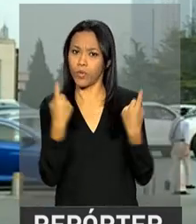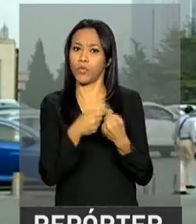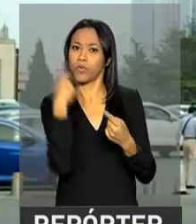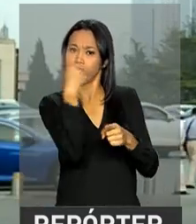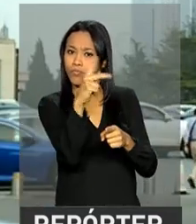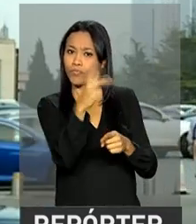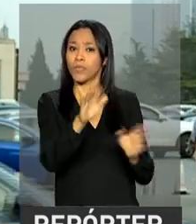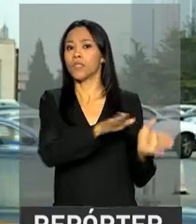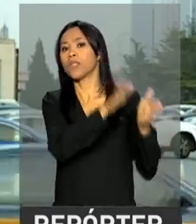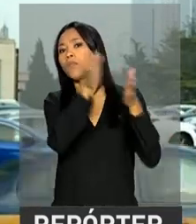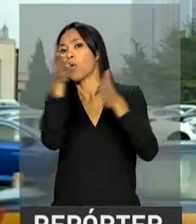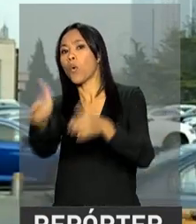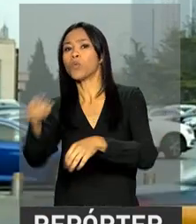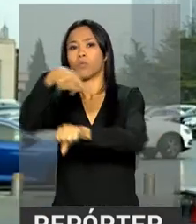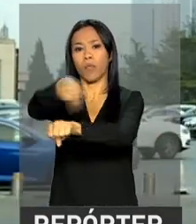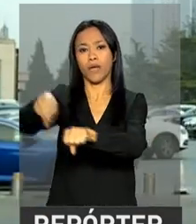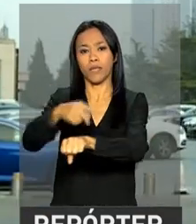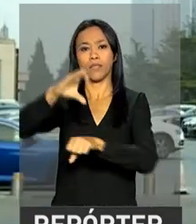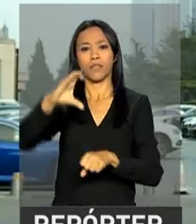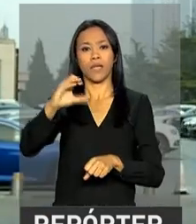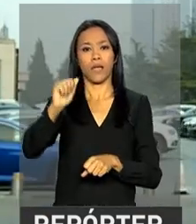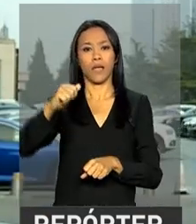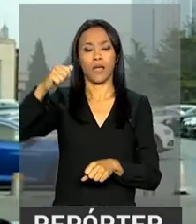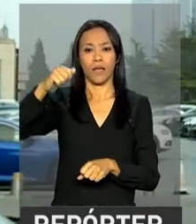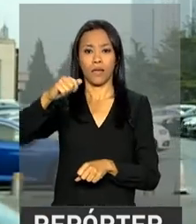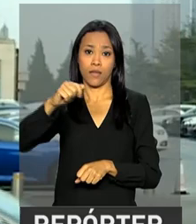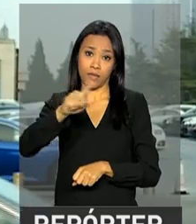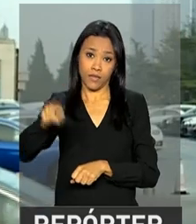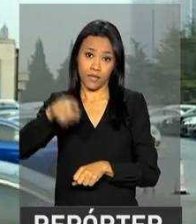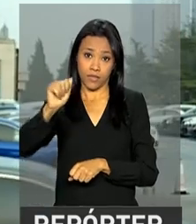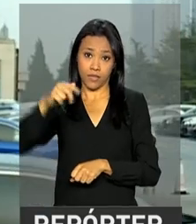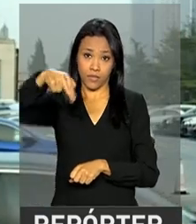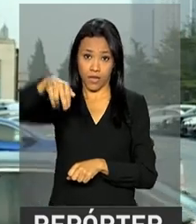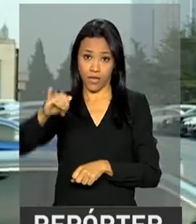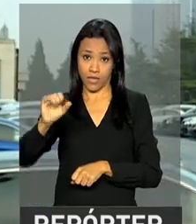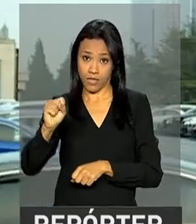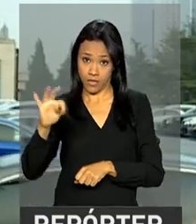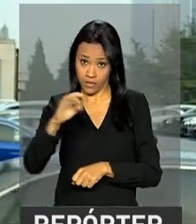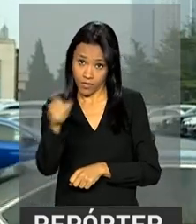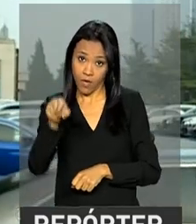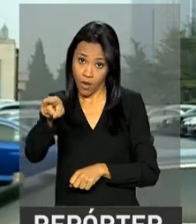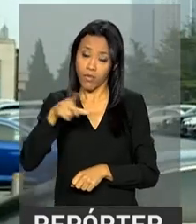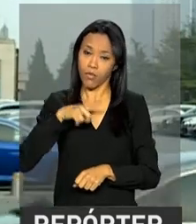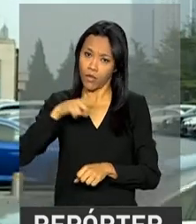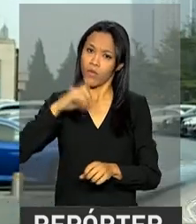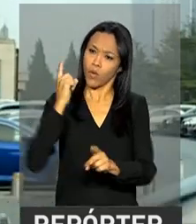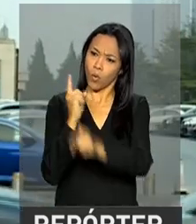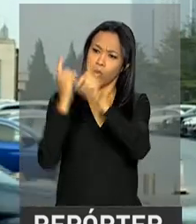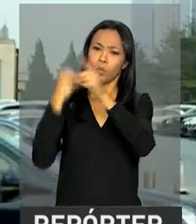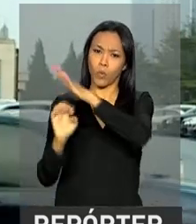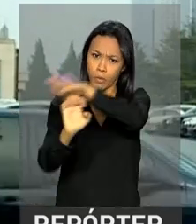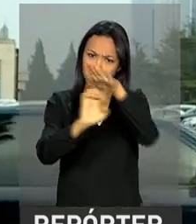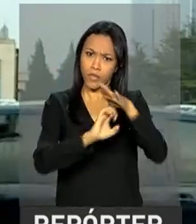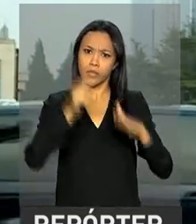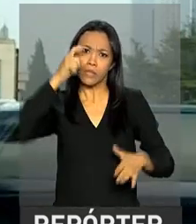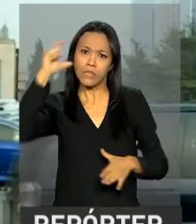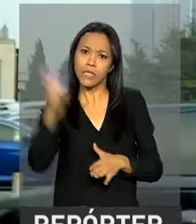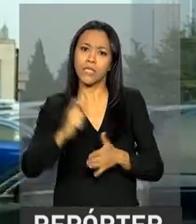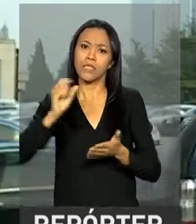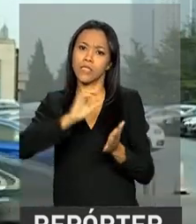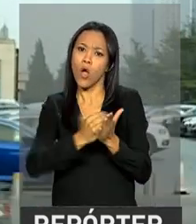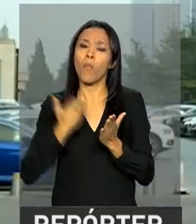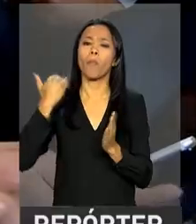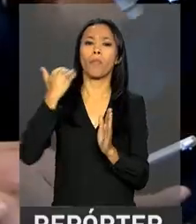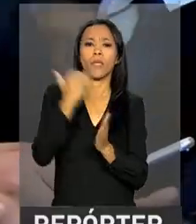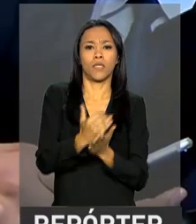no Cazaquistão, teve encontro com empresários locais que sinalizaram a intenção de aumentar os investimentos